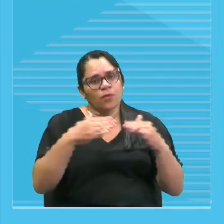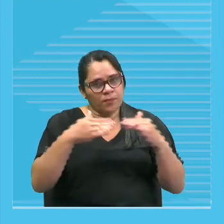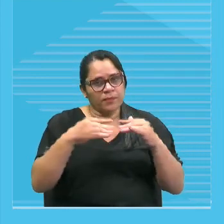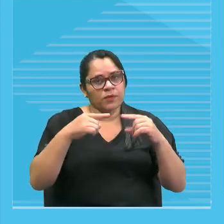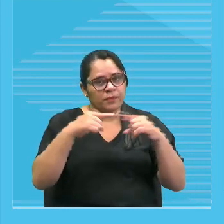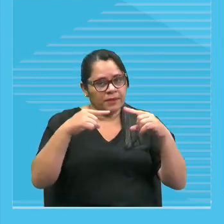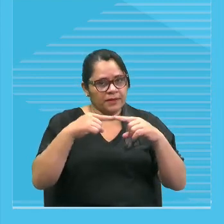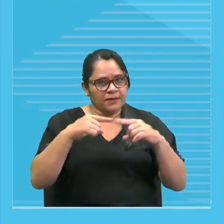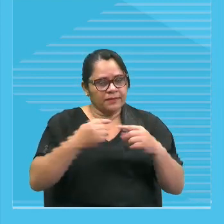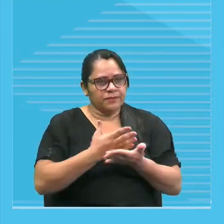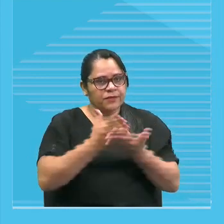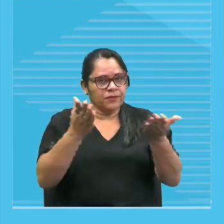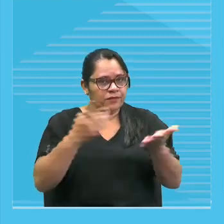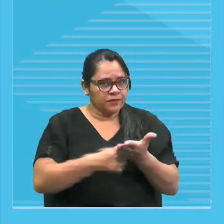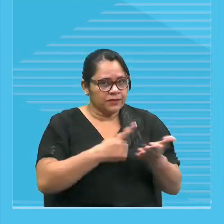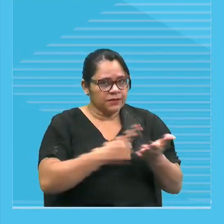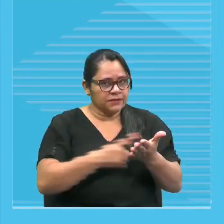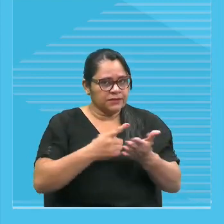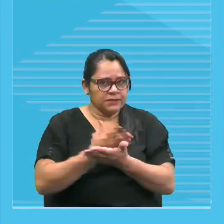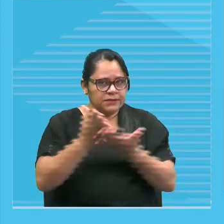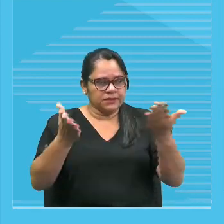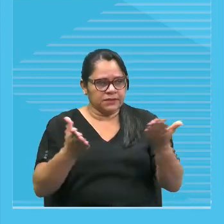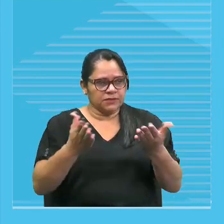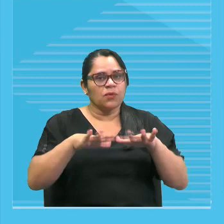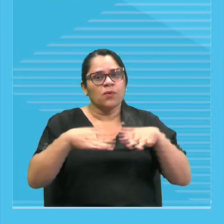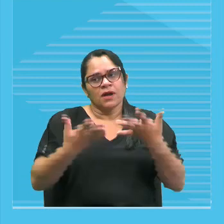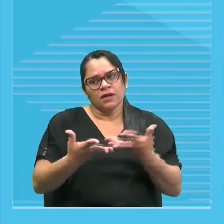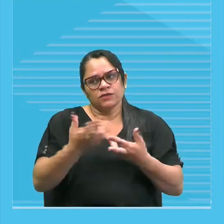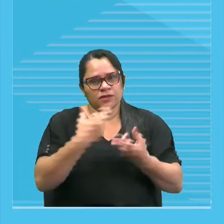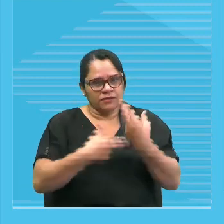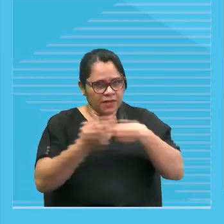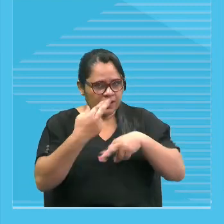resposta coloquem assim ó